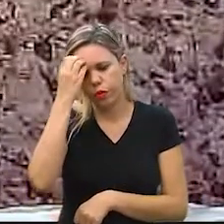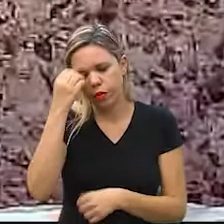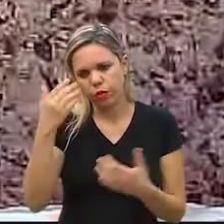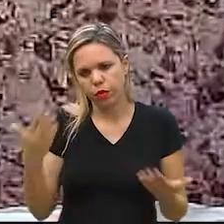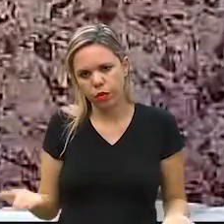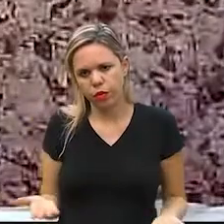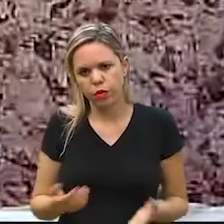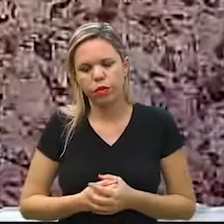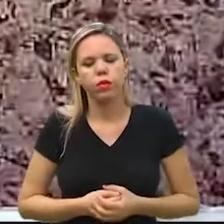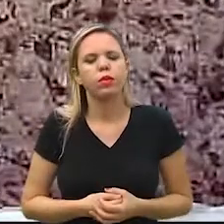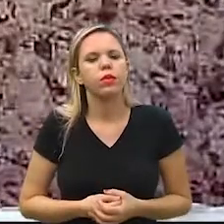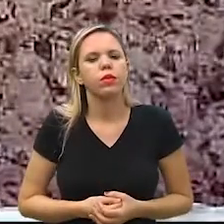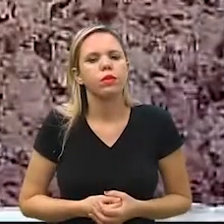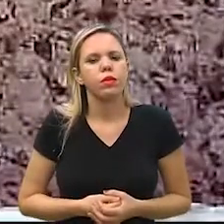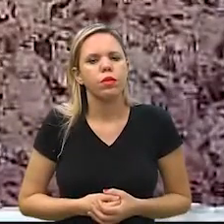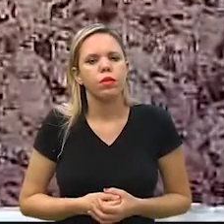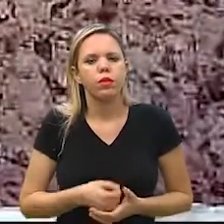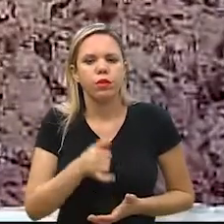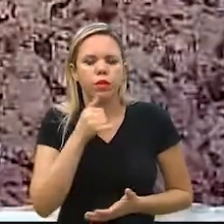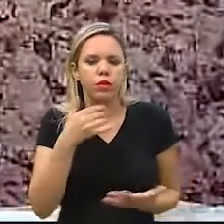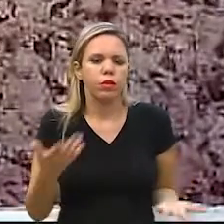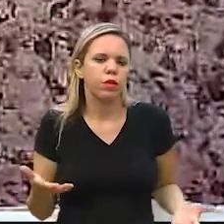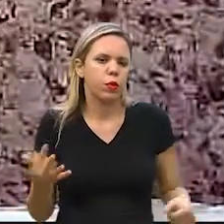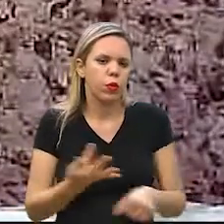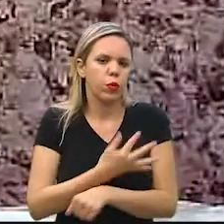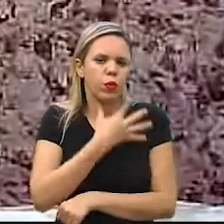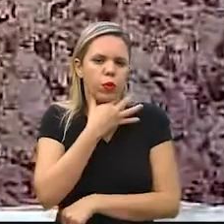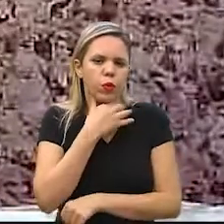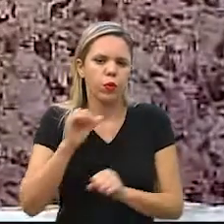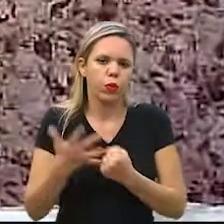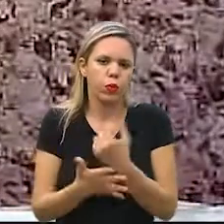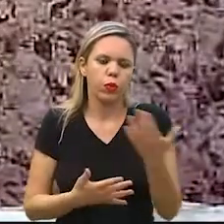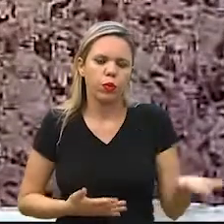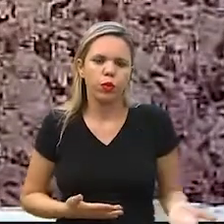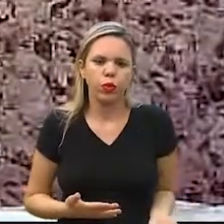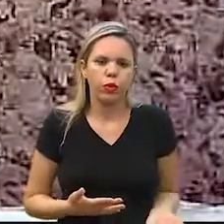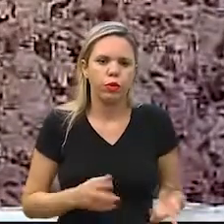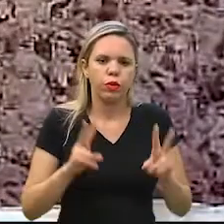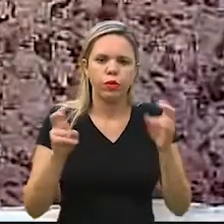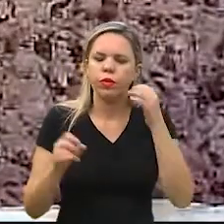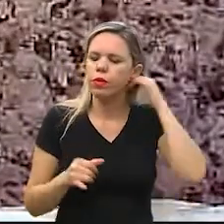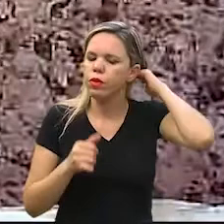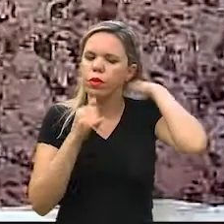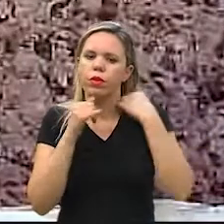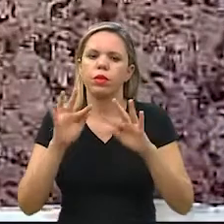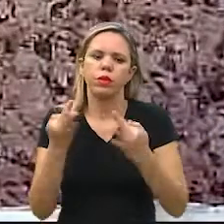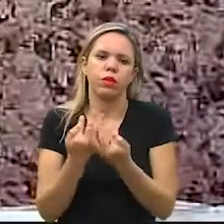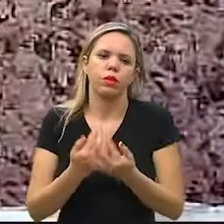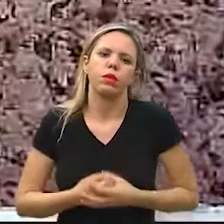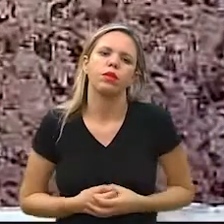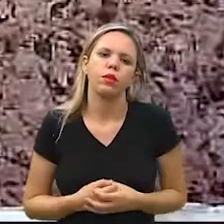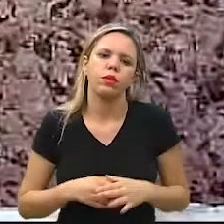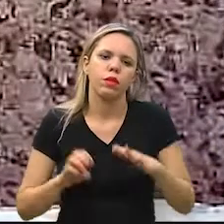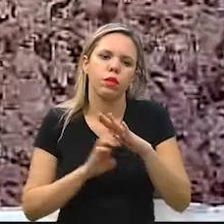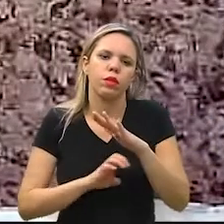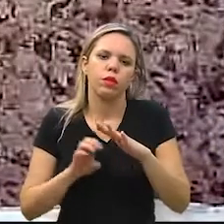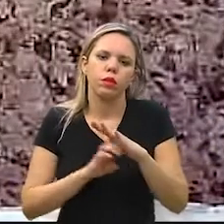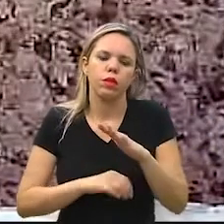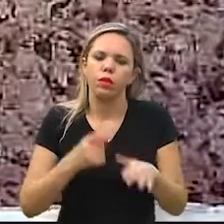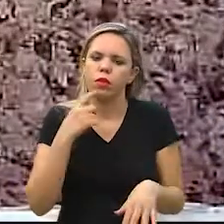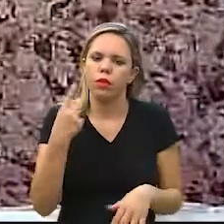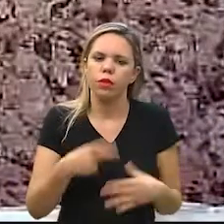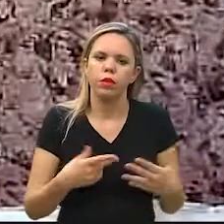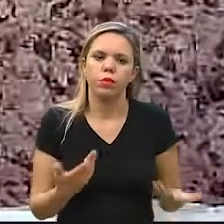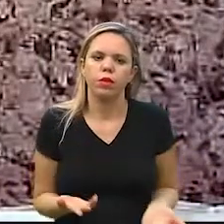essa questão, o efeito da crise da Covid-19 sobre as famílias e as empresas de